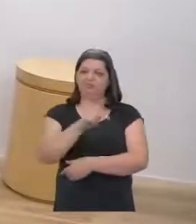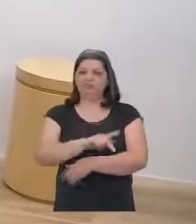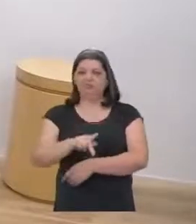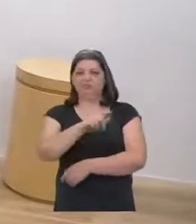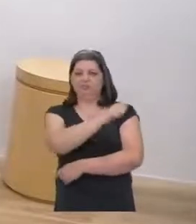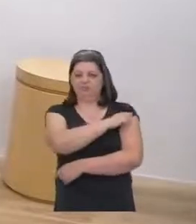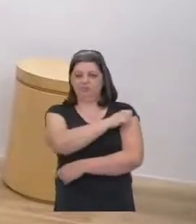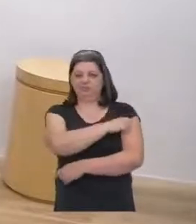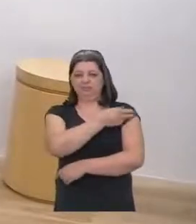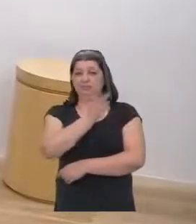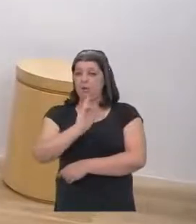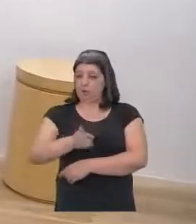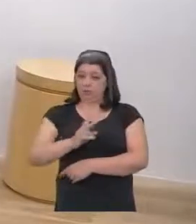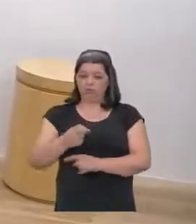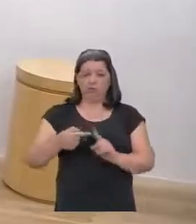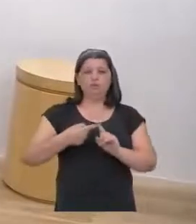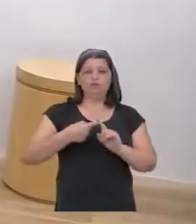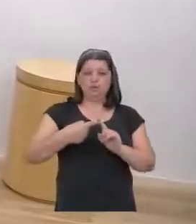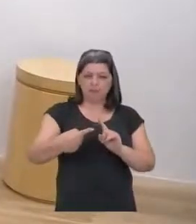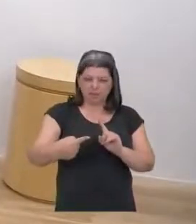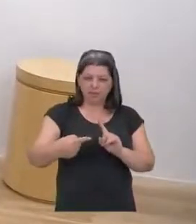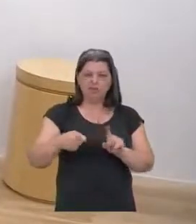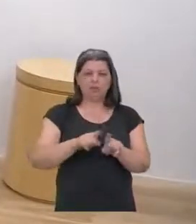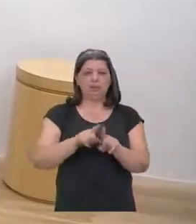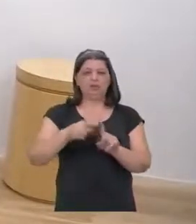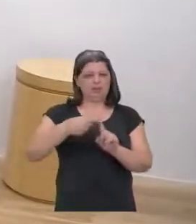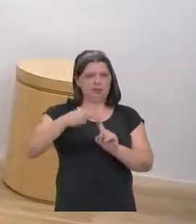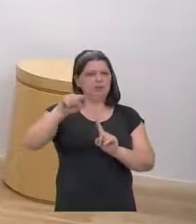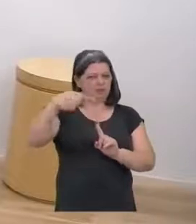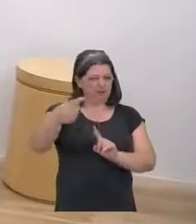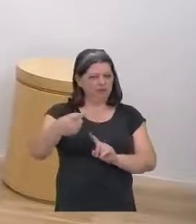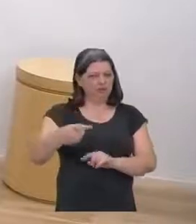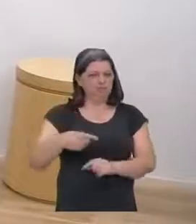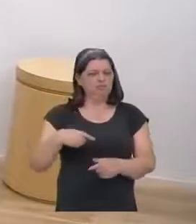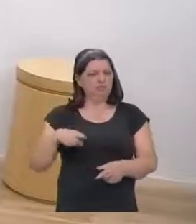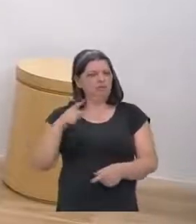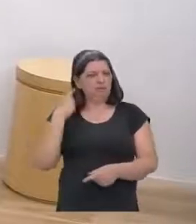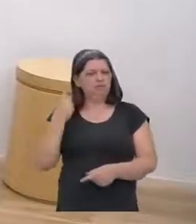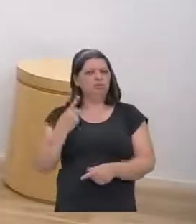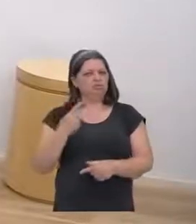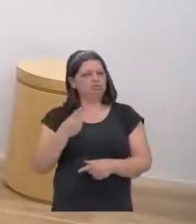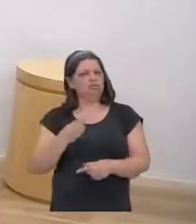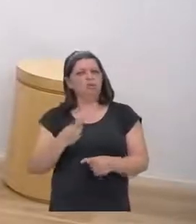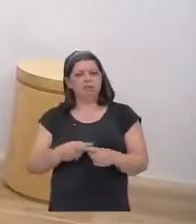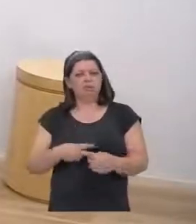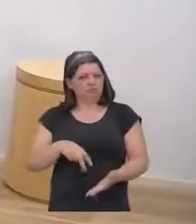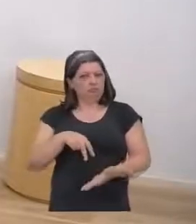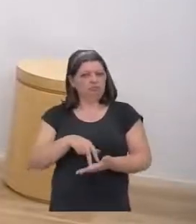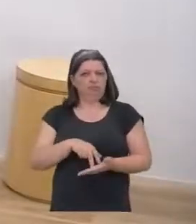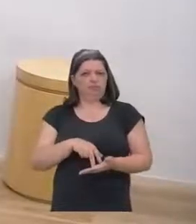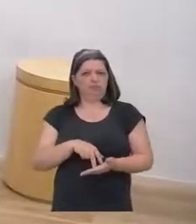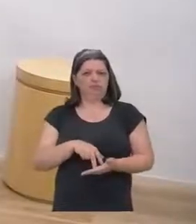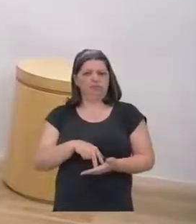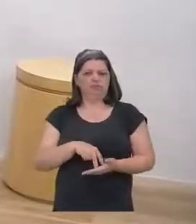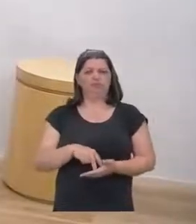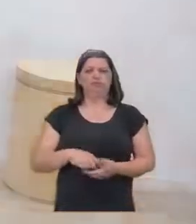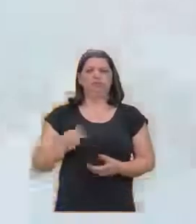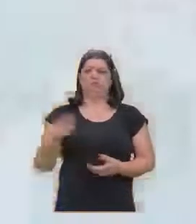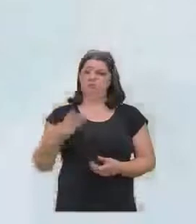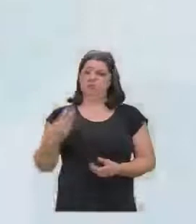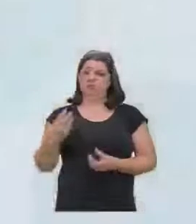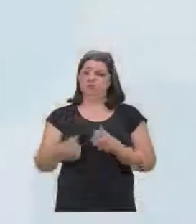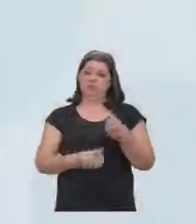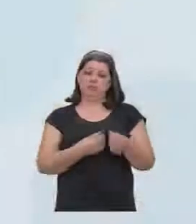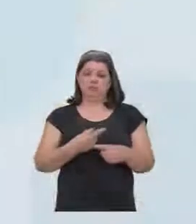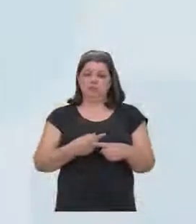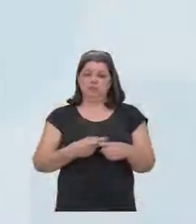gente continua aí nessa semana que vem, vamos pegar firme terceiro bimestre, né, gente? Exato, semana de retomada, importantíssimo. Não se esqueça de avaliar a nossa aula, ficamos